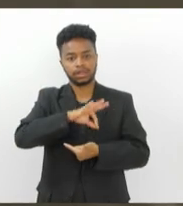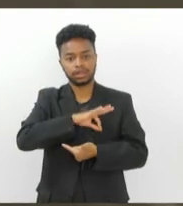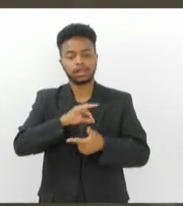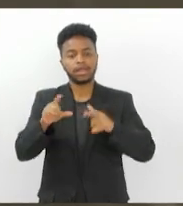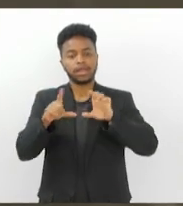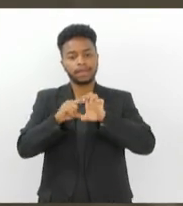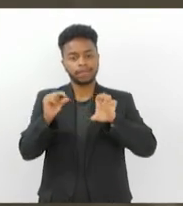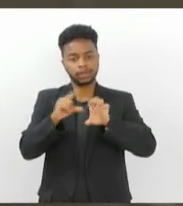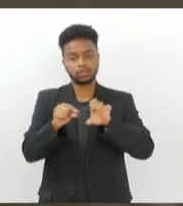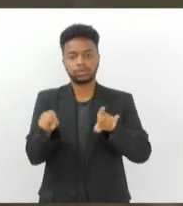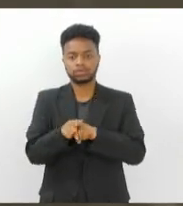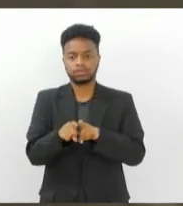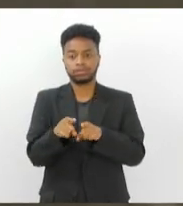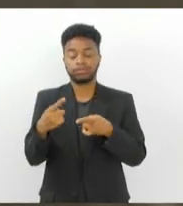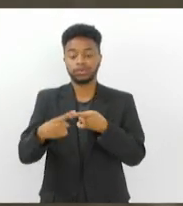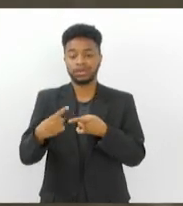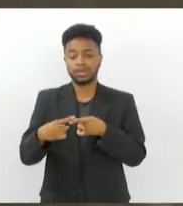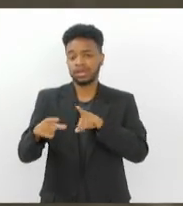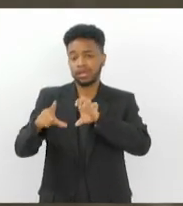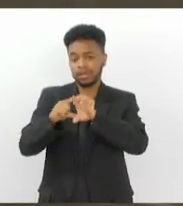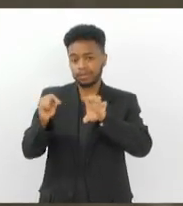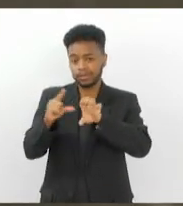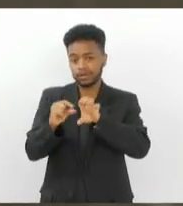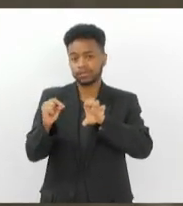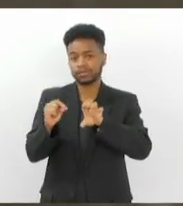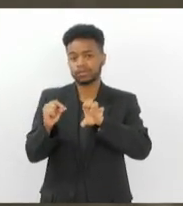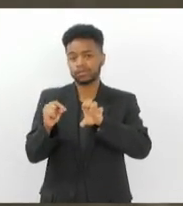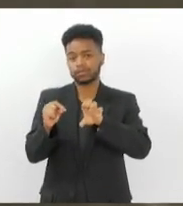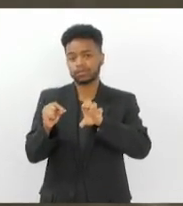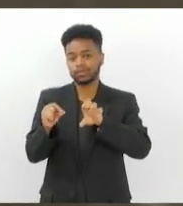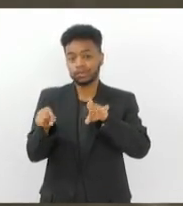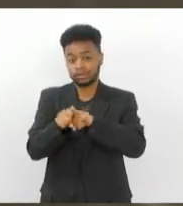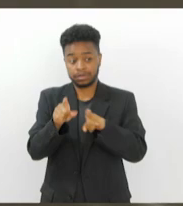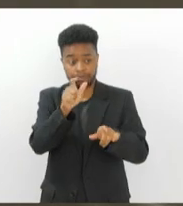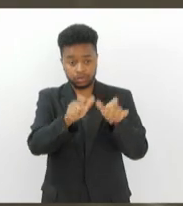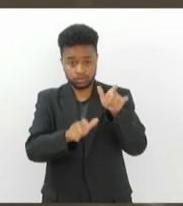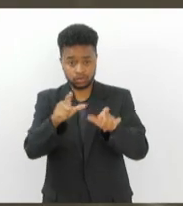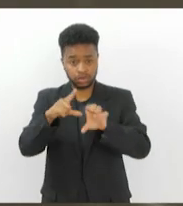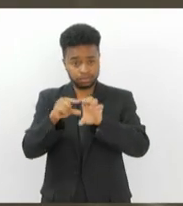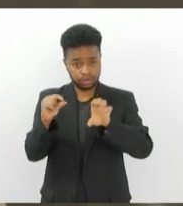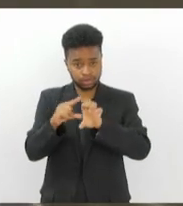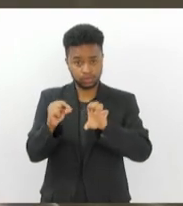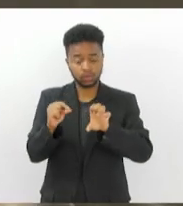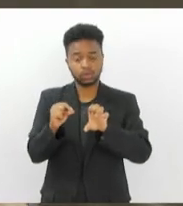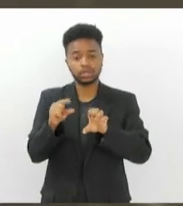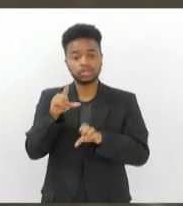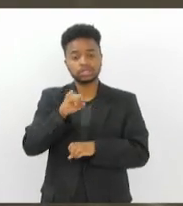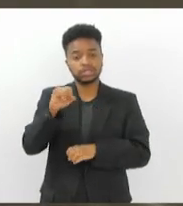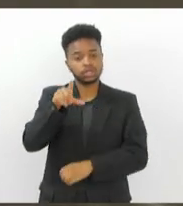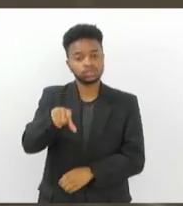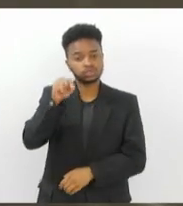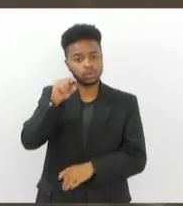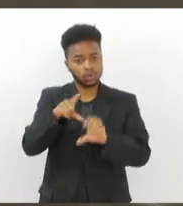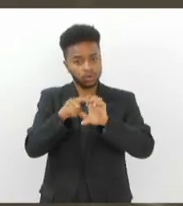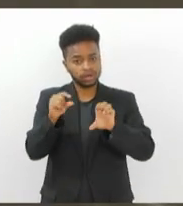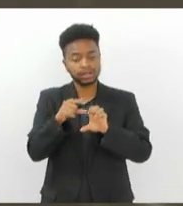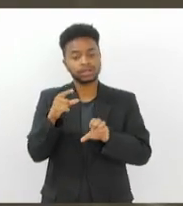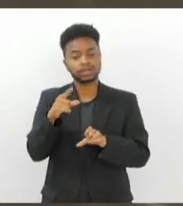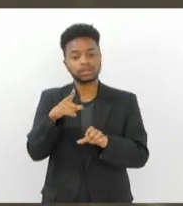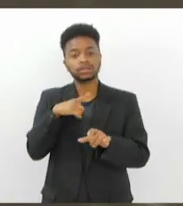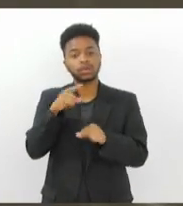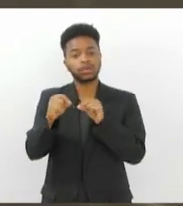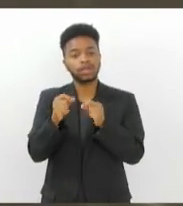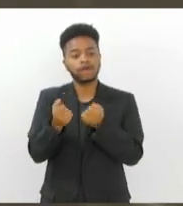empreendedorismo porque o empreendedorismo ele também o cara que é empreendedor a pessoa que ela escolhe ser empreendedor é automaticamente ela tá